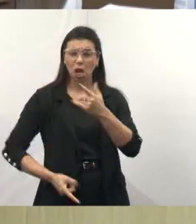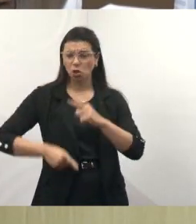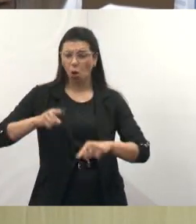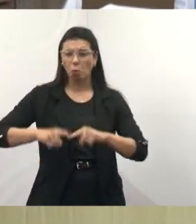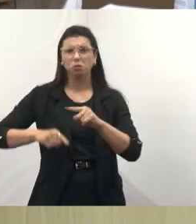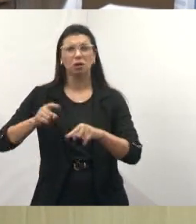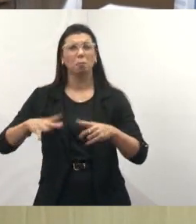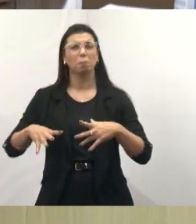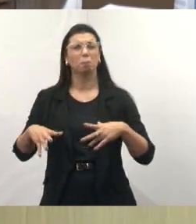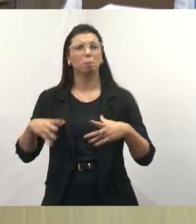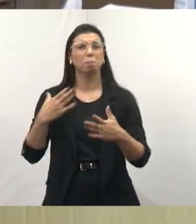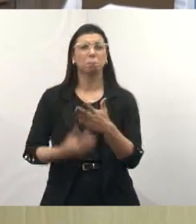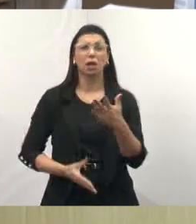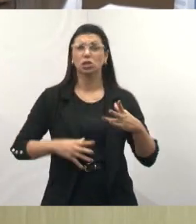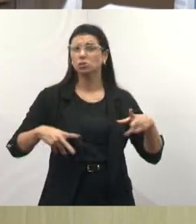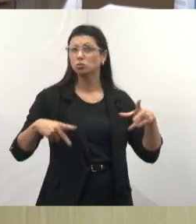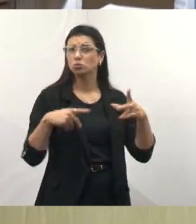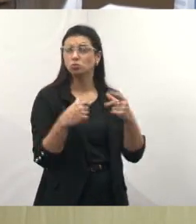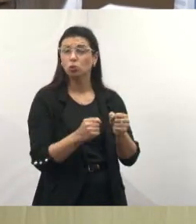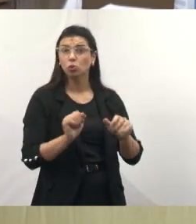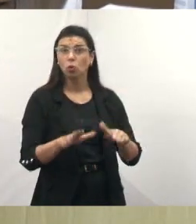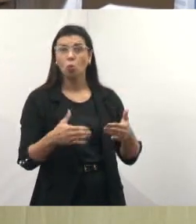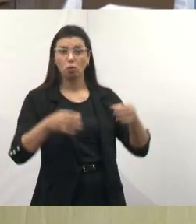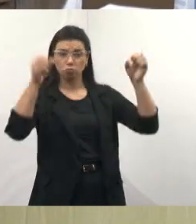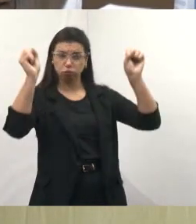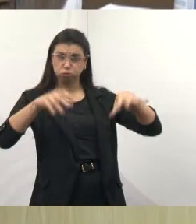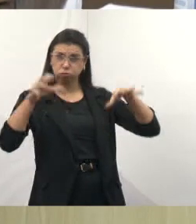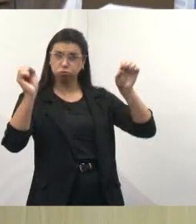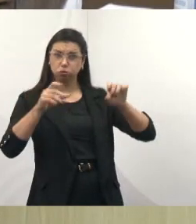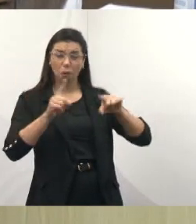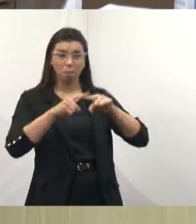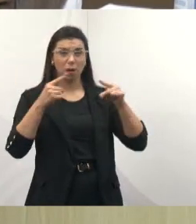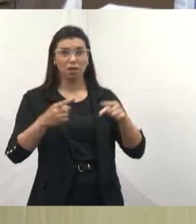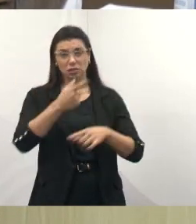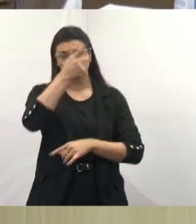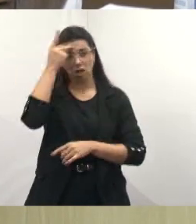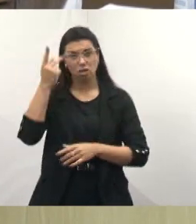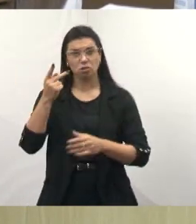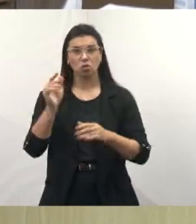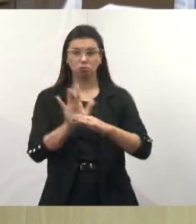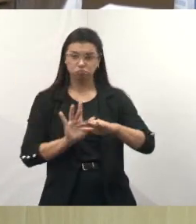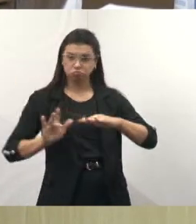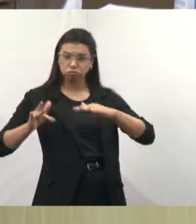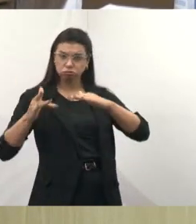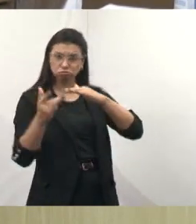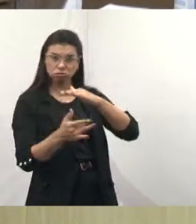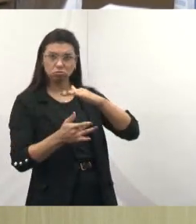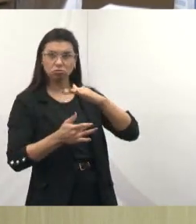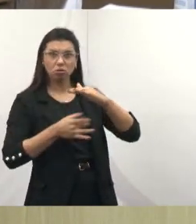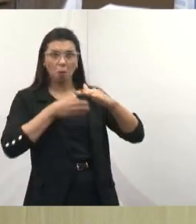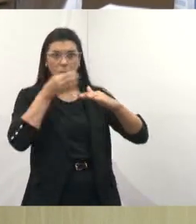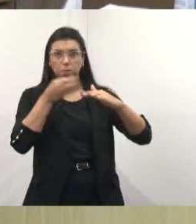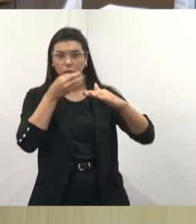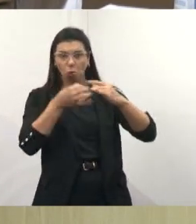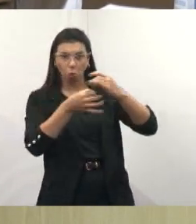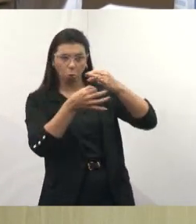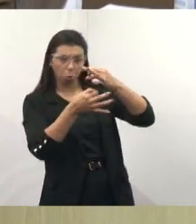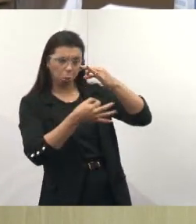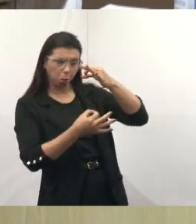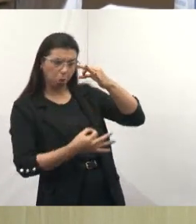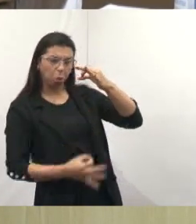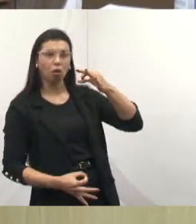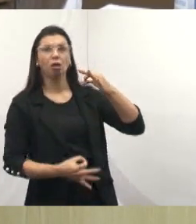mais importante que isso? E as pessoas ficam lá na internet, né, falando de buraco, porque essas coisas que